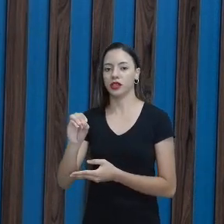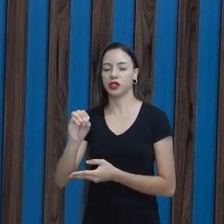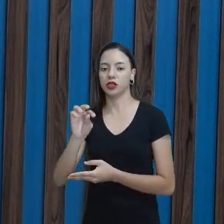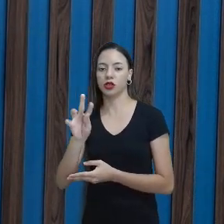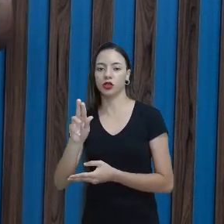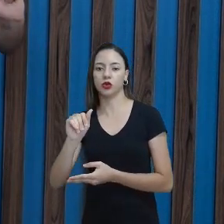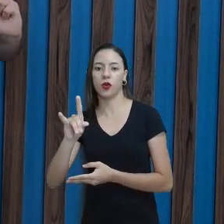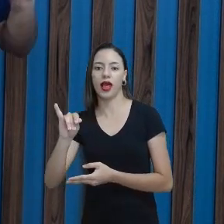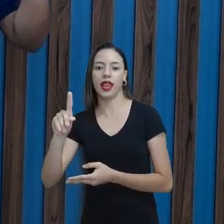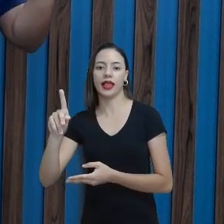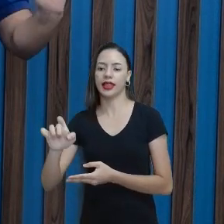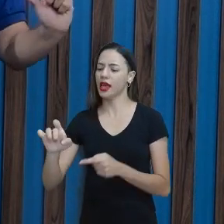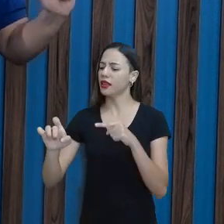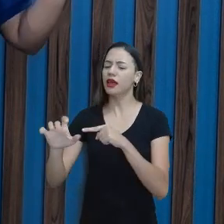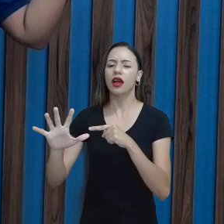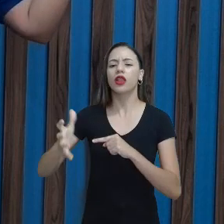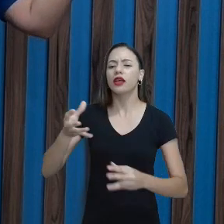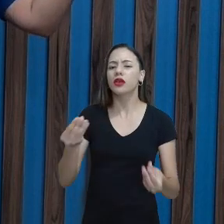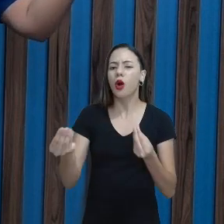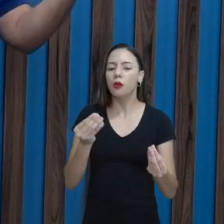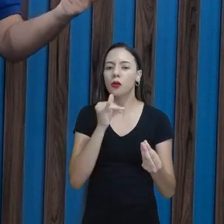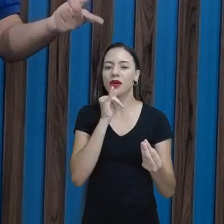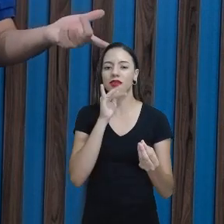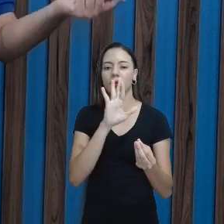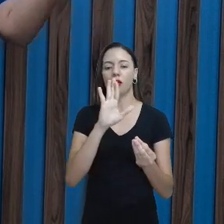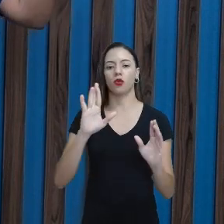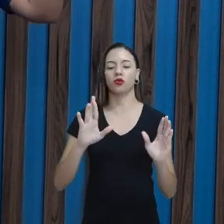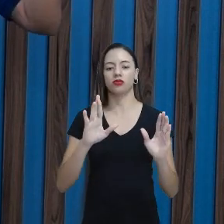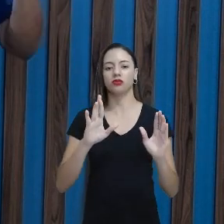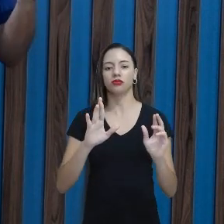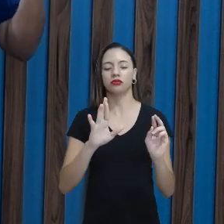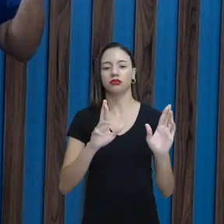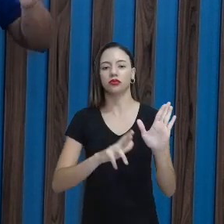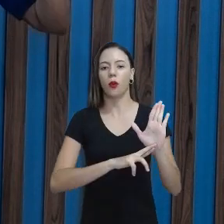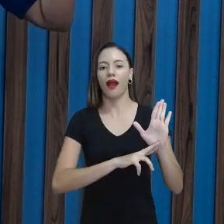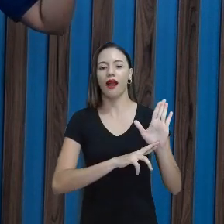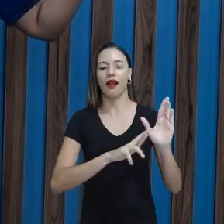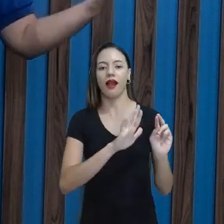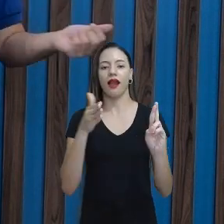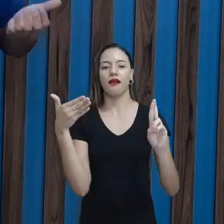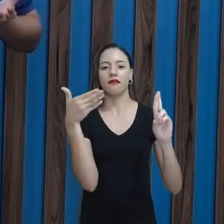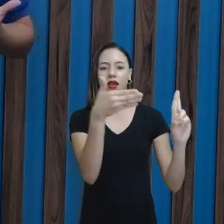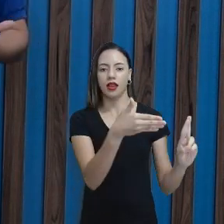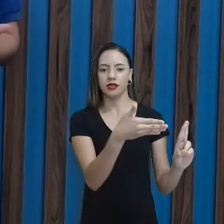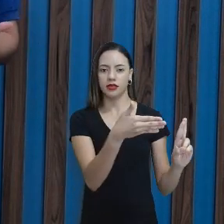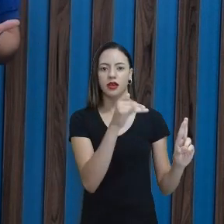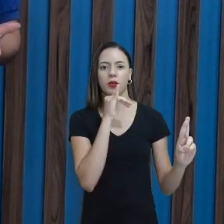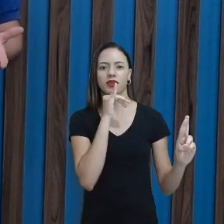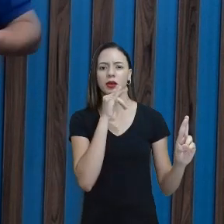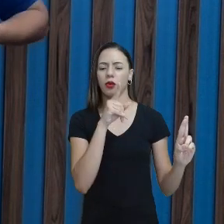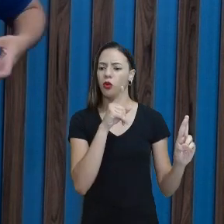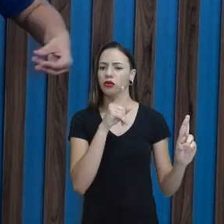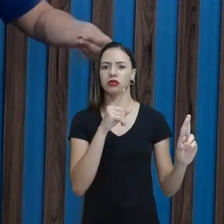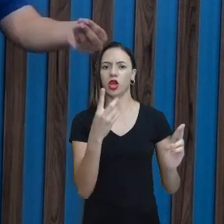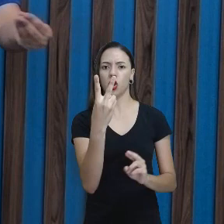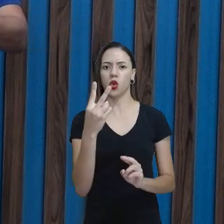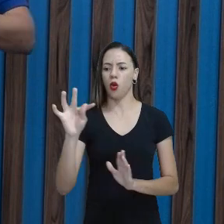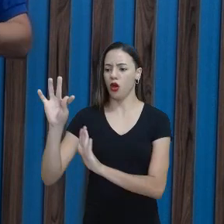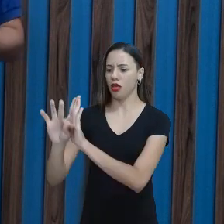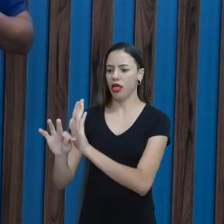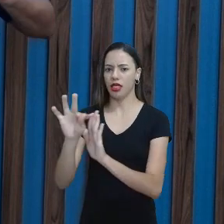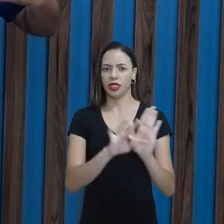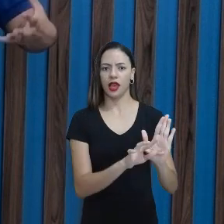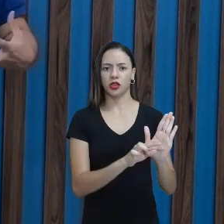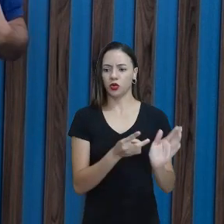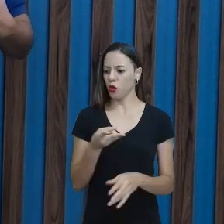uma referência explícita ou implícita de um texto com outro. Quando há esse